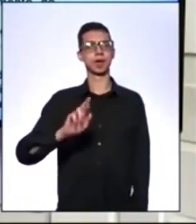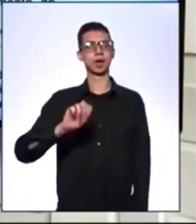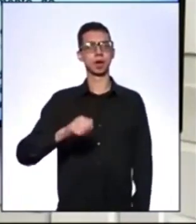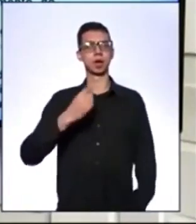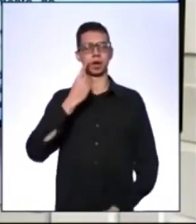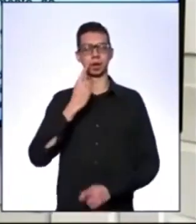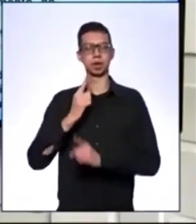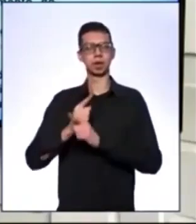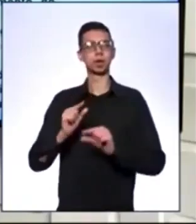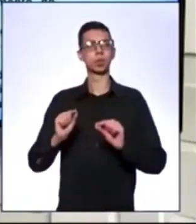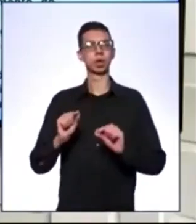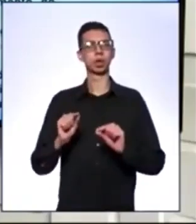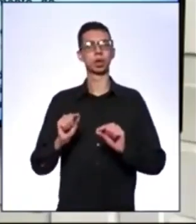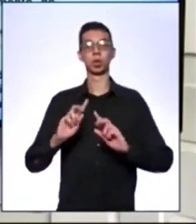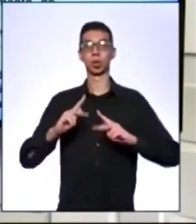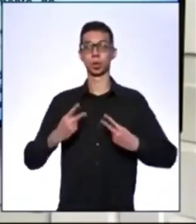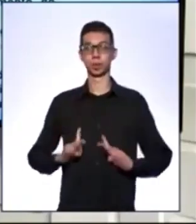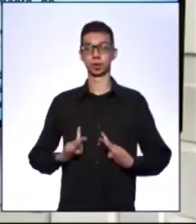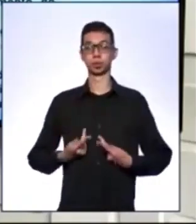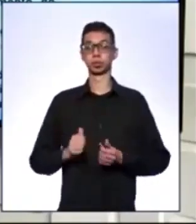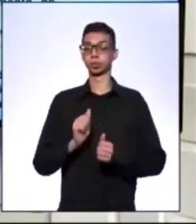fogueira humana,